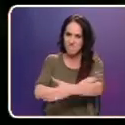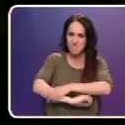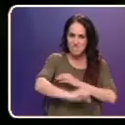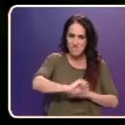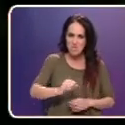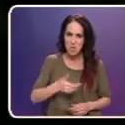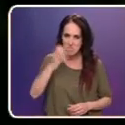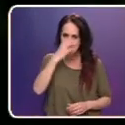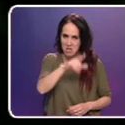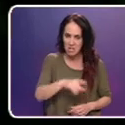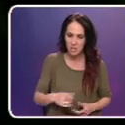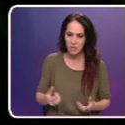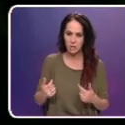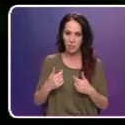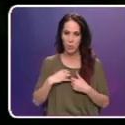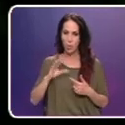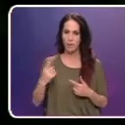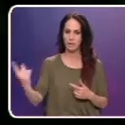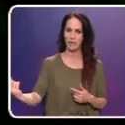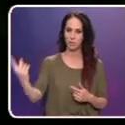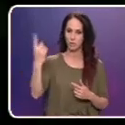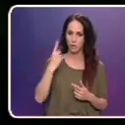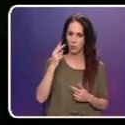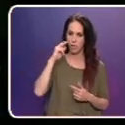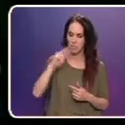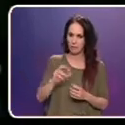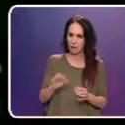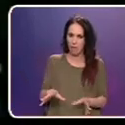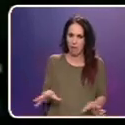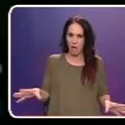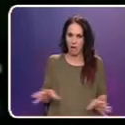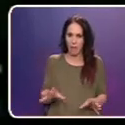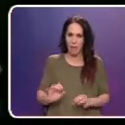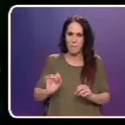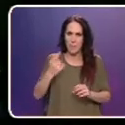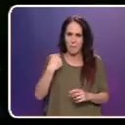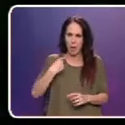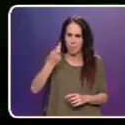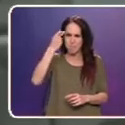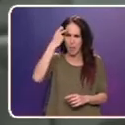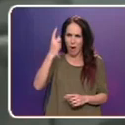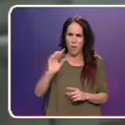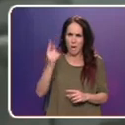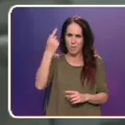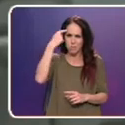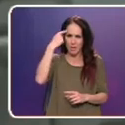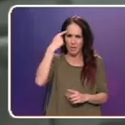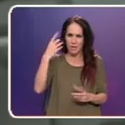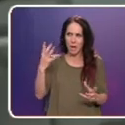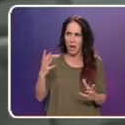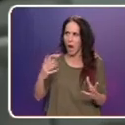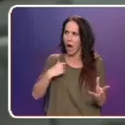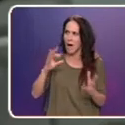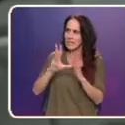Eu, na hora que ele entrou e eu vi aquela cena acontecendo, primeira coisa que me passou na cabeça é